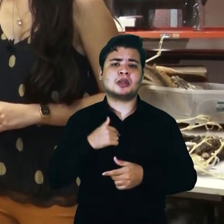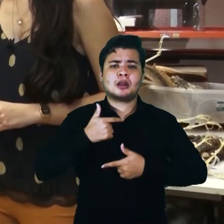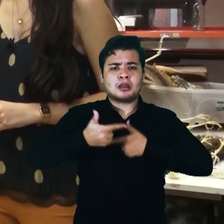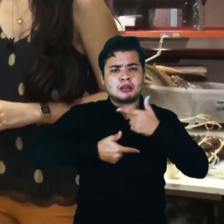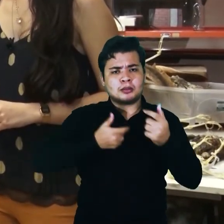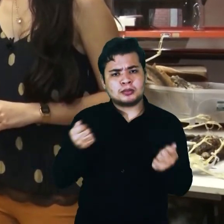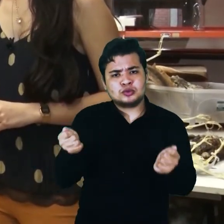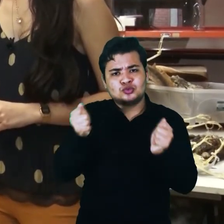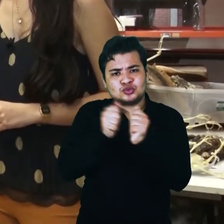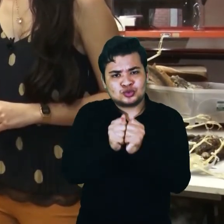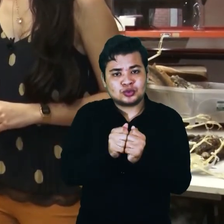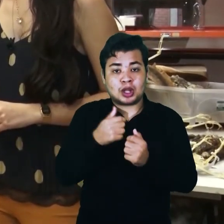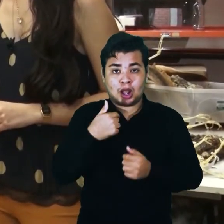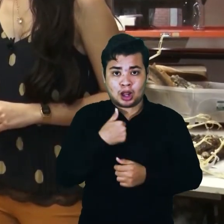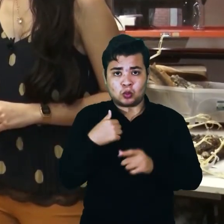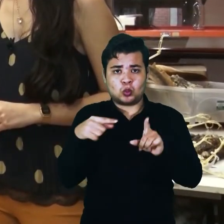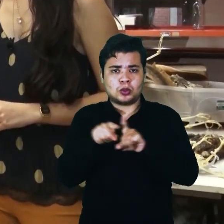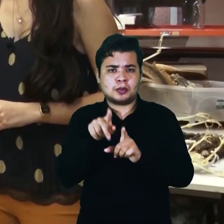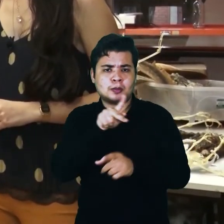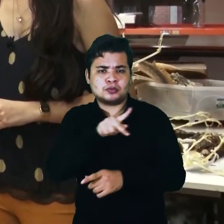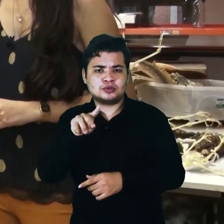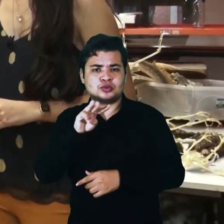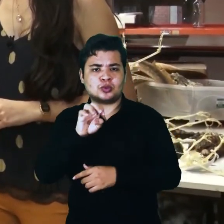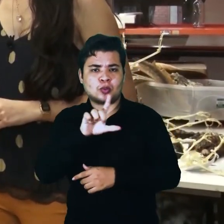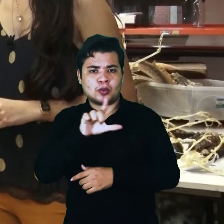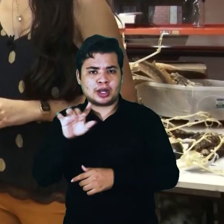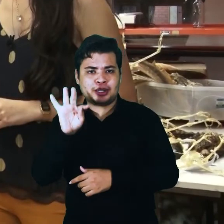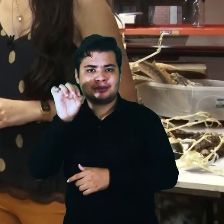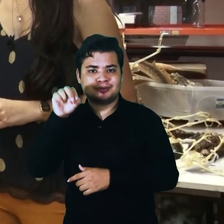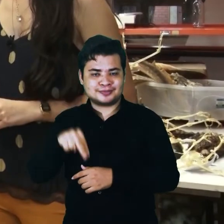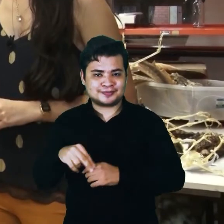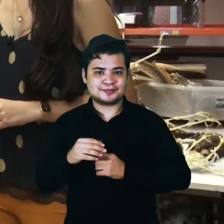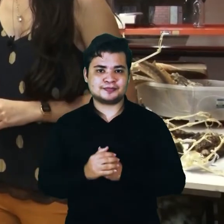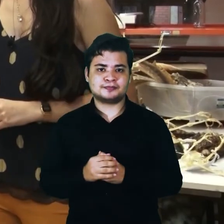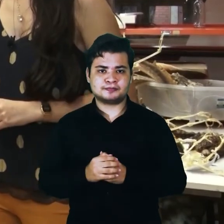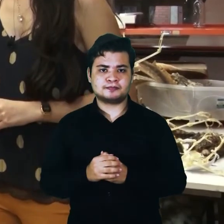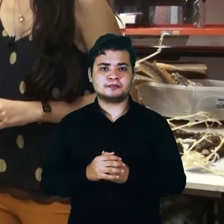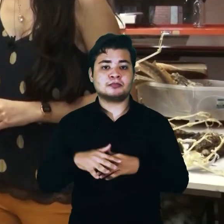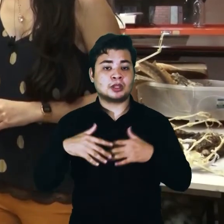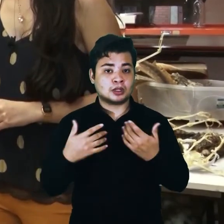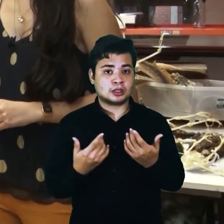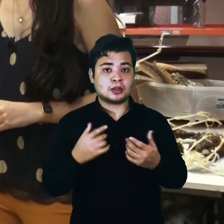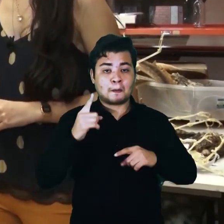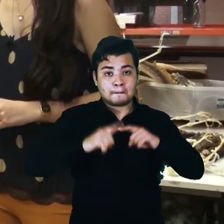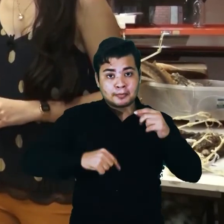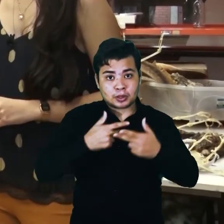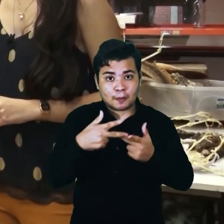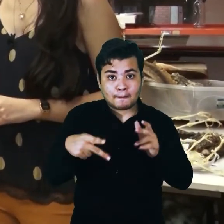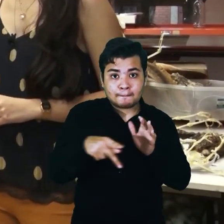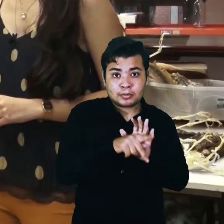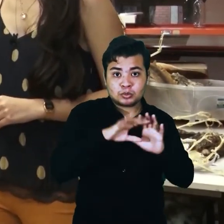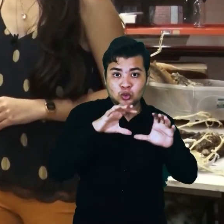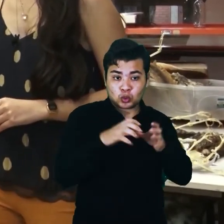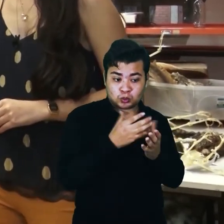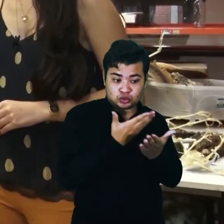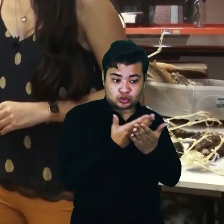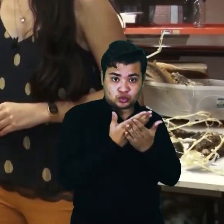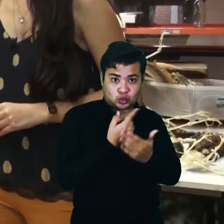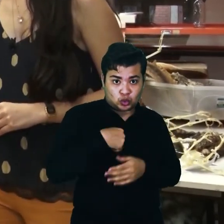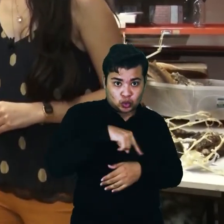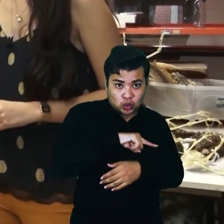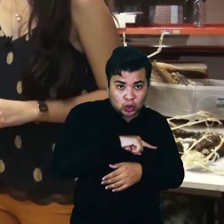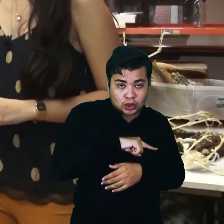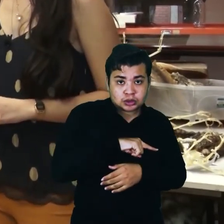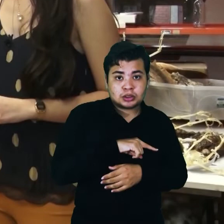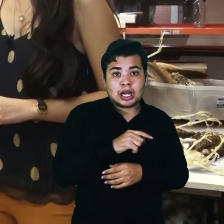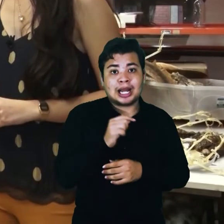Wellington, nós mantemos aqui na UFG o material que é do nosso grupo de estudo e o material dos outros grupos a gente está distribuindo